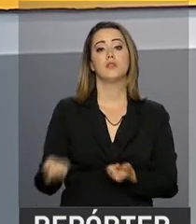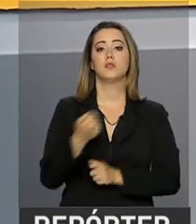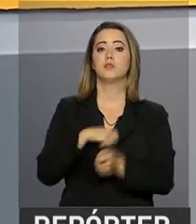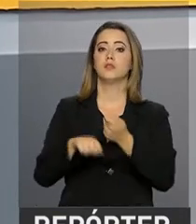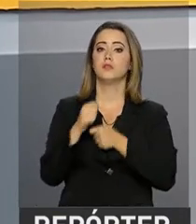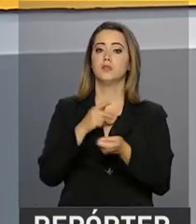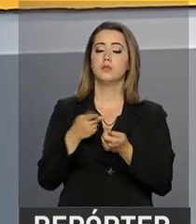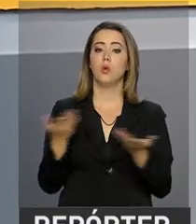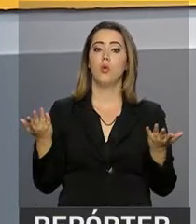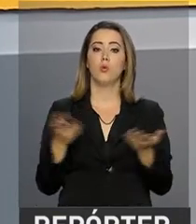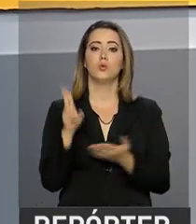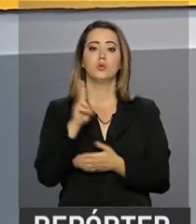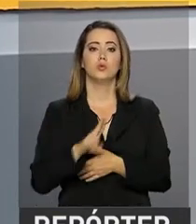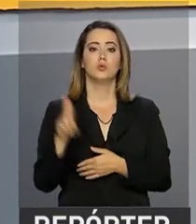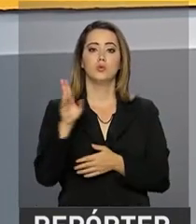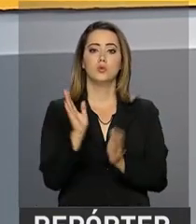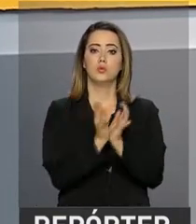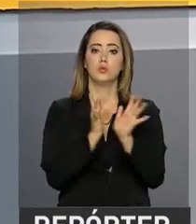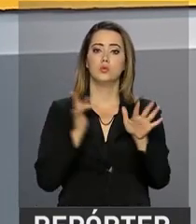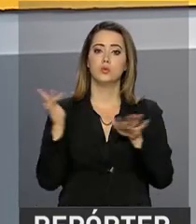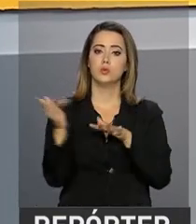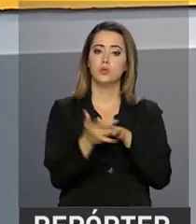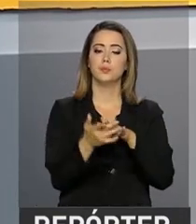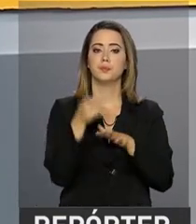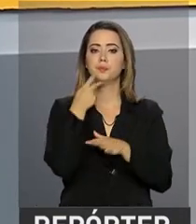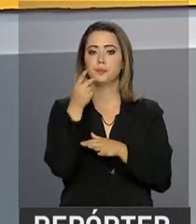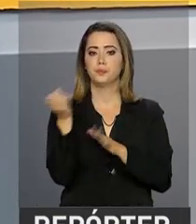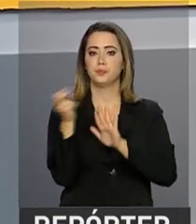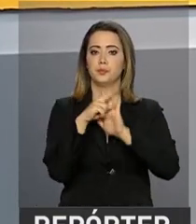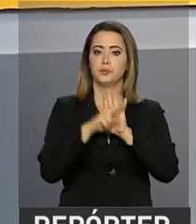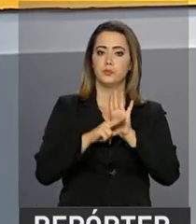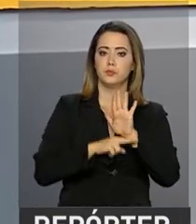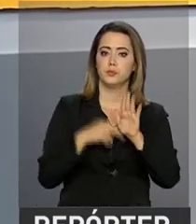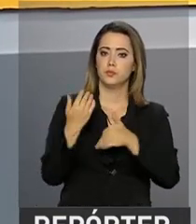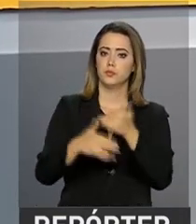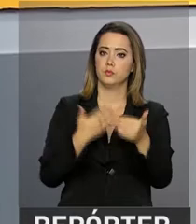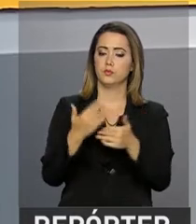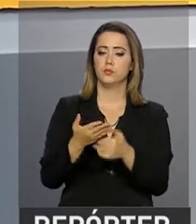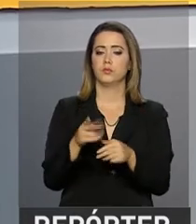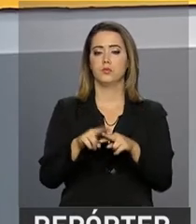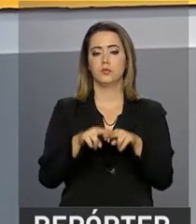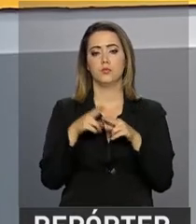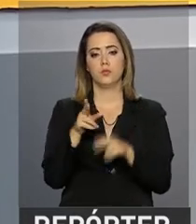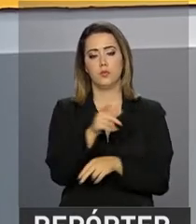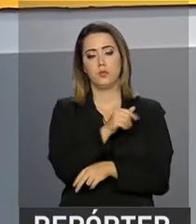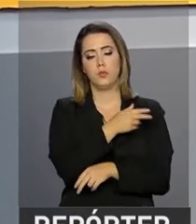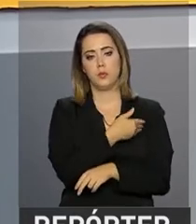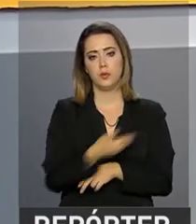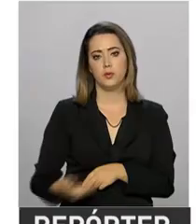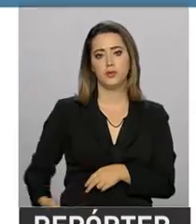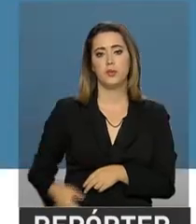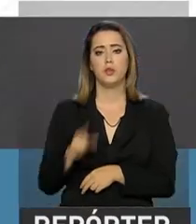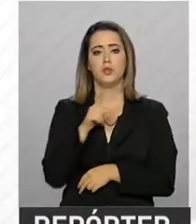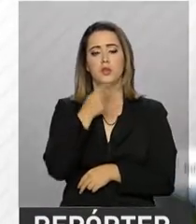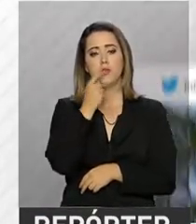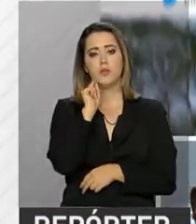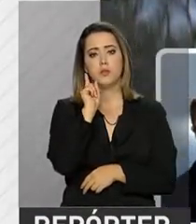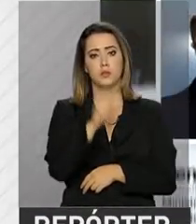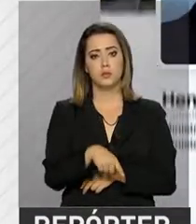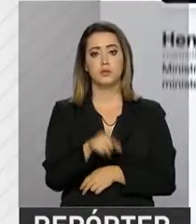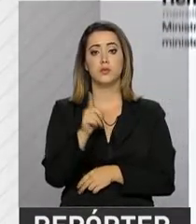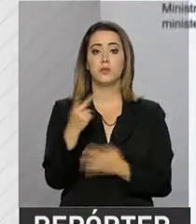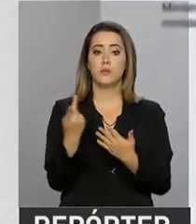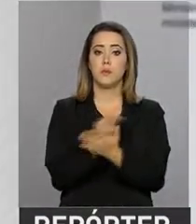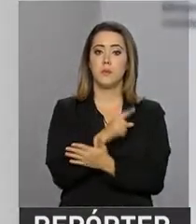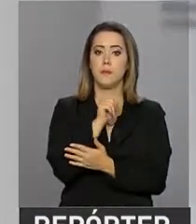henrique meirelles usou hoje as redes sociais para comentar as reformas em andamento feitas pelo governo segundo meirelles